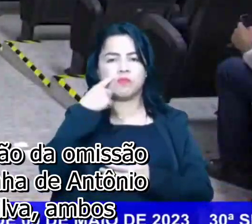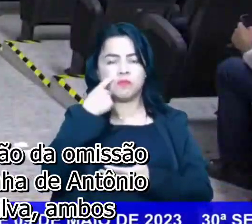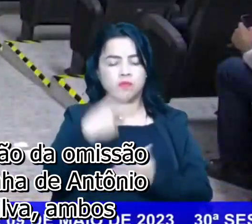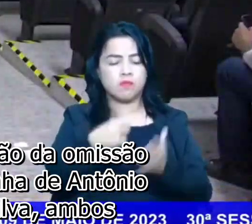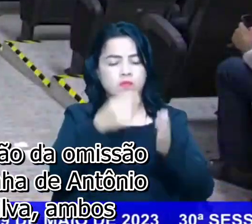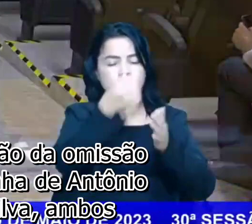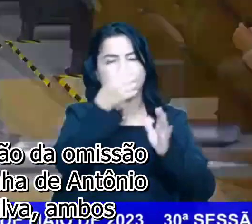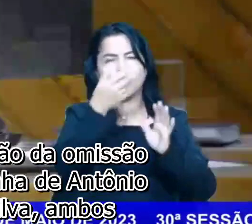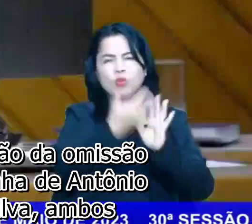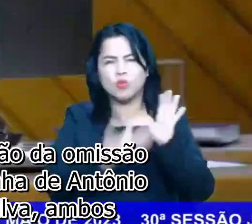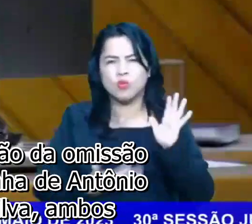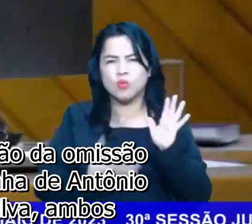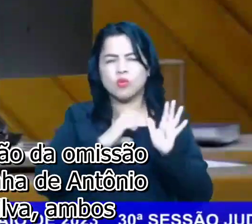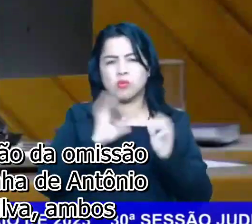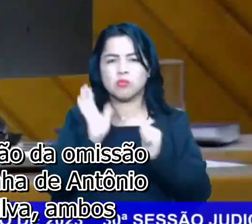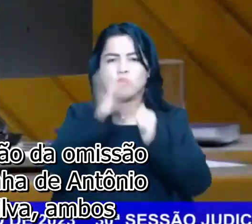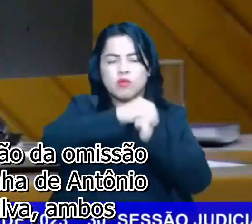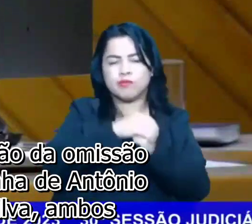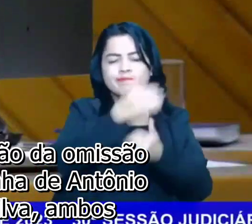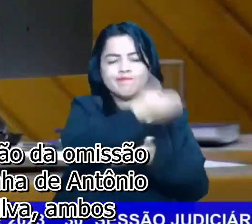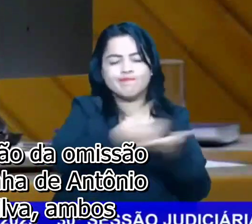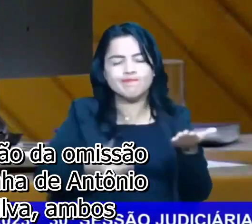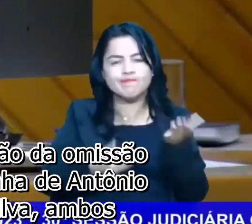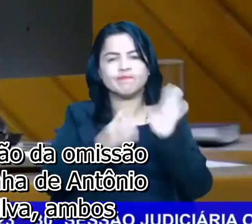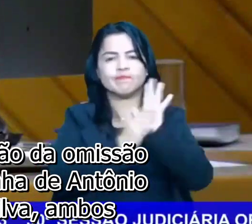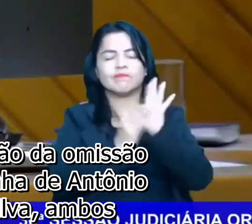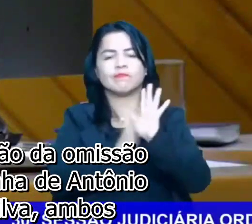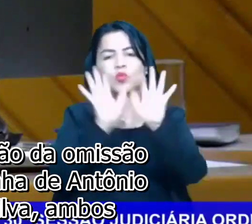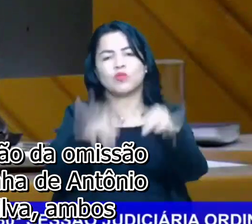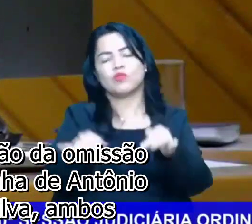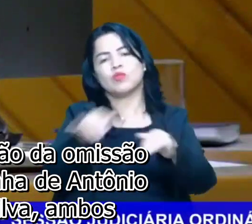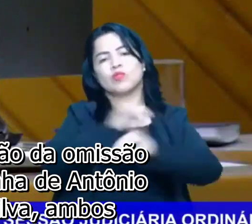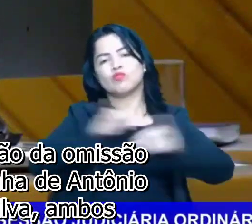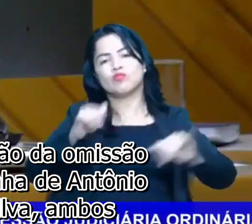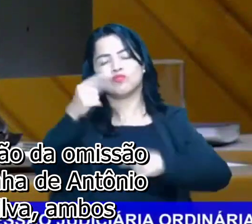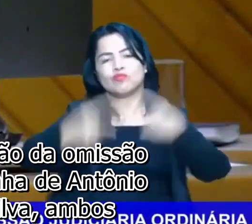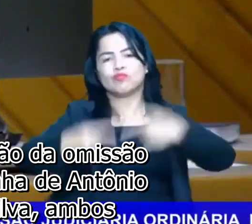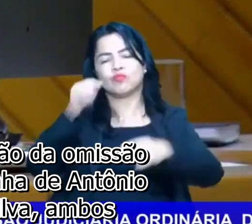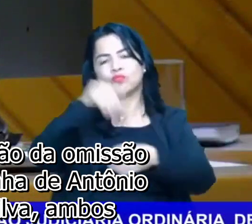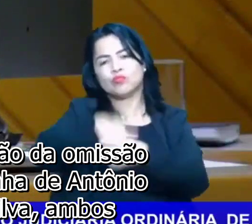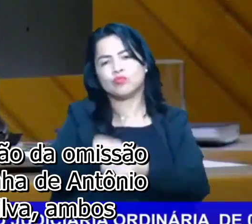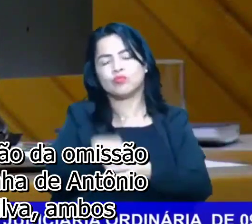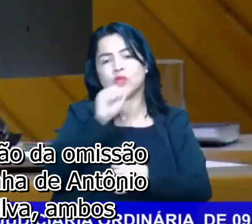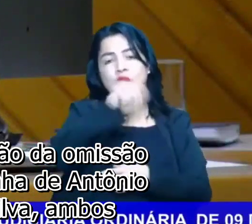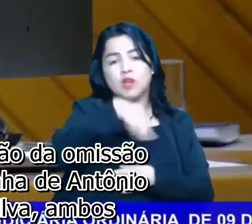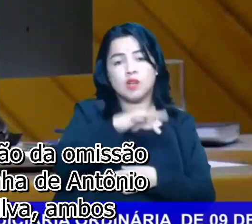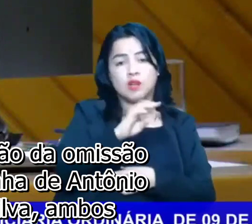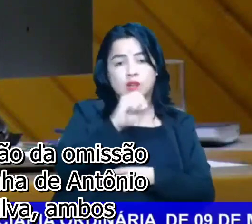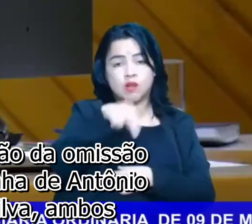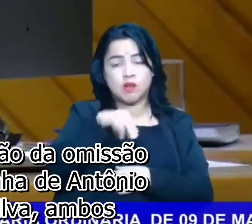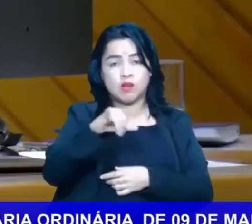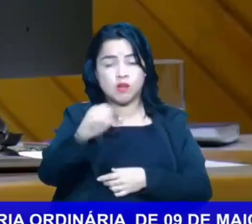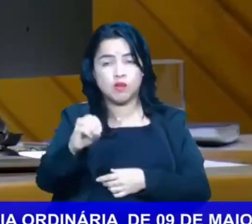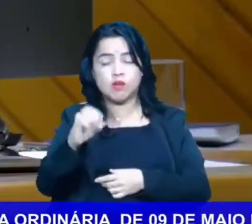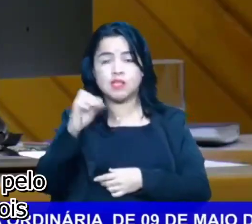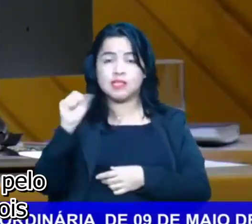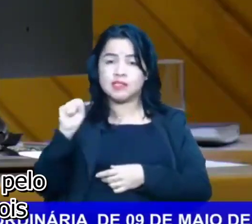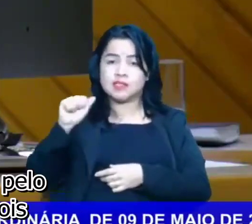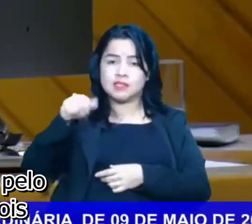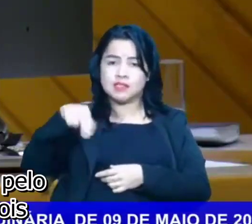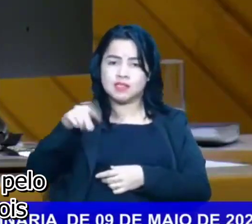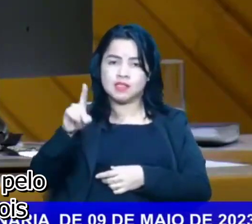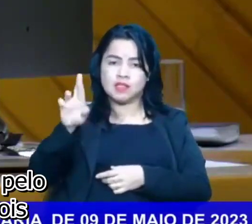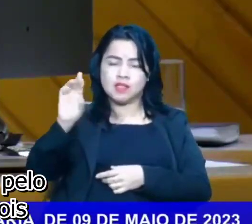procedimento instaurado em razão da omissão na entrega de prestação de contas final de campanha de Antônio Flecha Soares e de Sandro Henrique Santos da Silva,